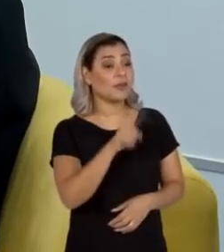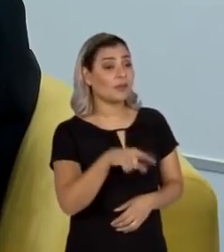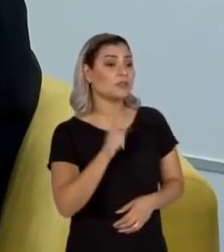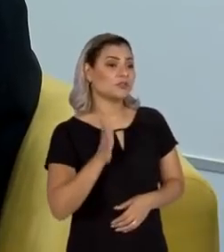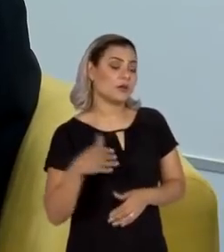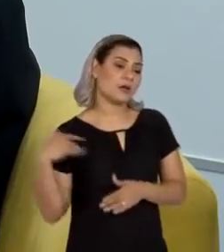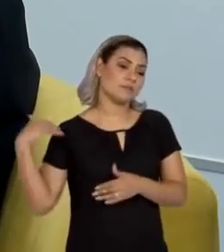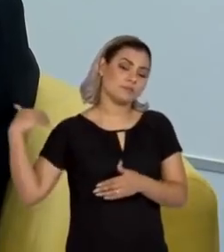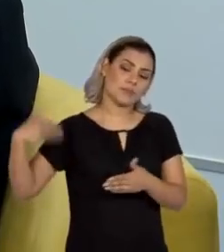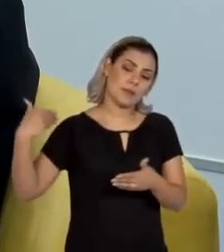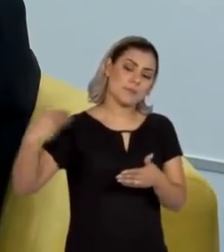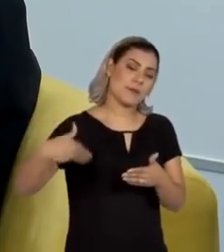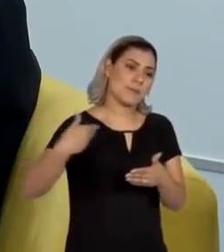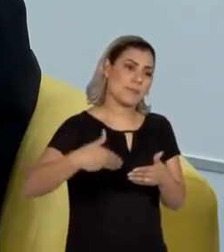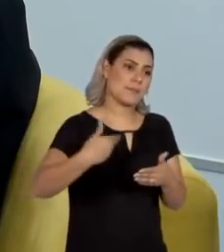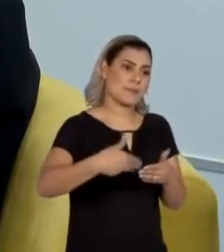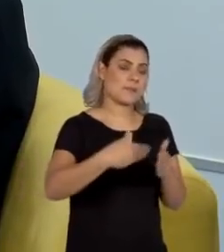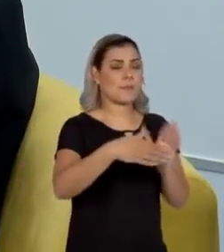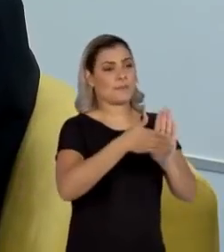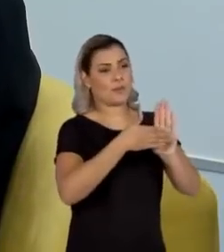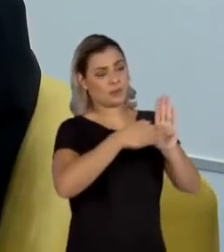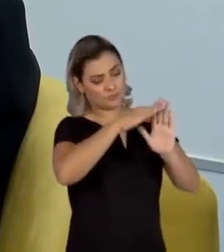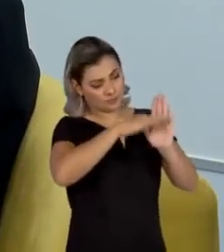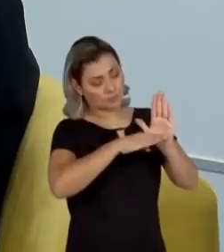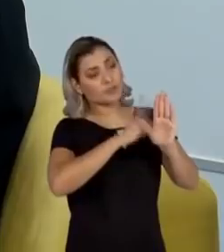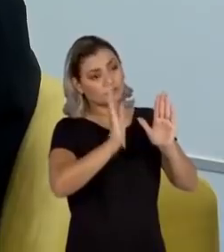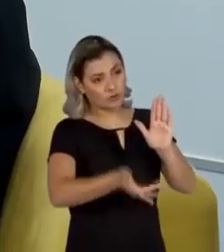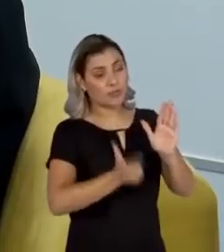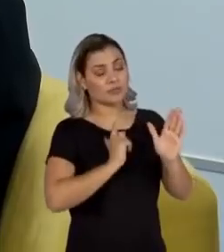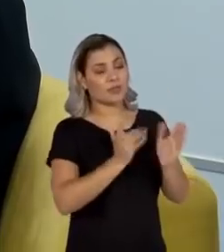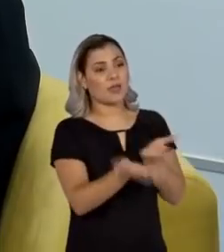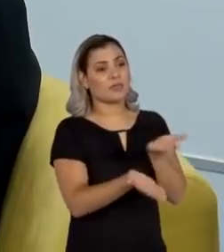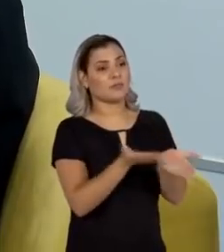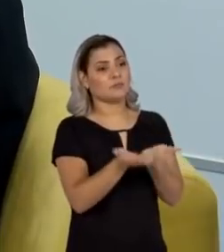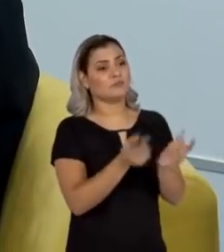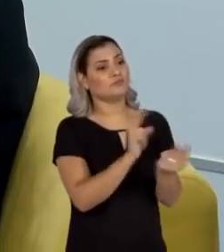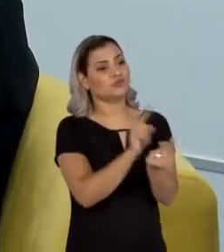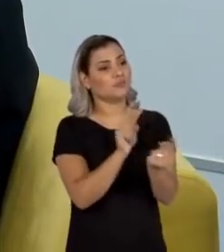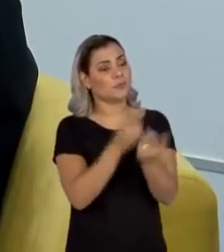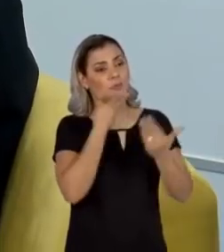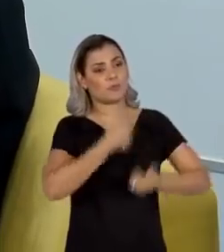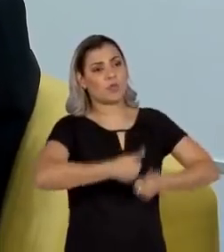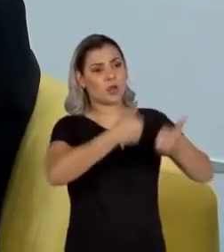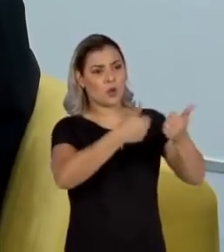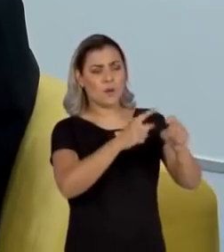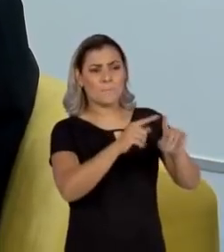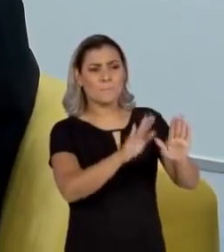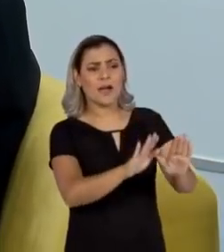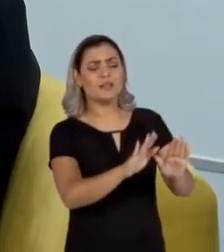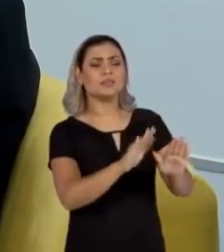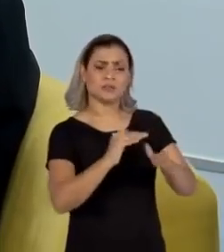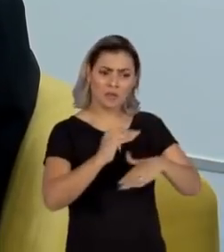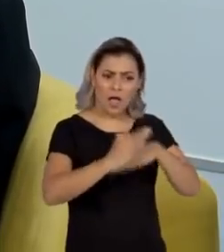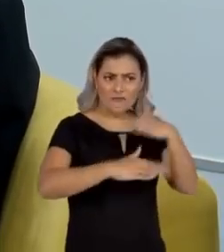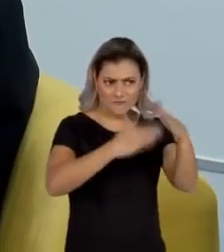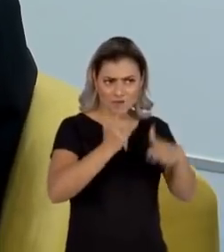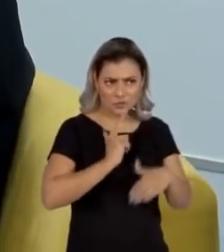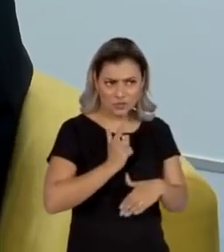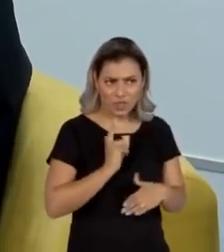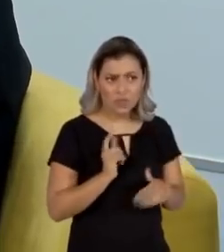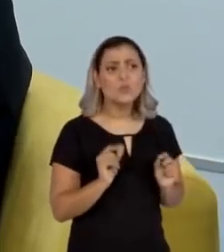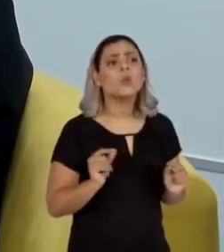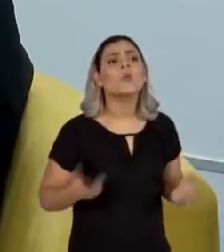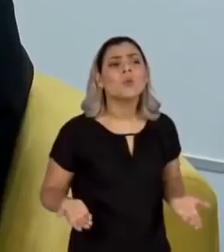já estavam em andamento, que visam um atendimento melhor para os pacientes. Mas quais são os avanços dessa nova